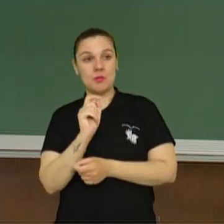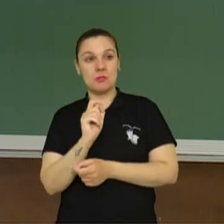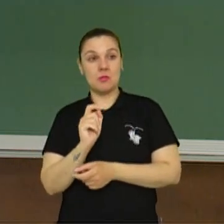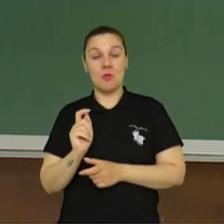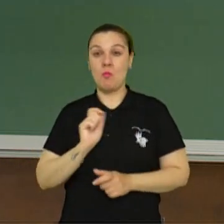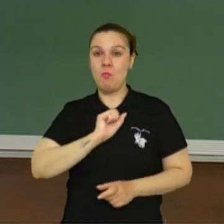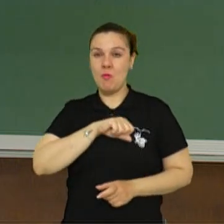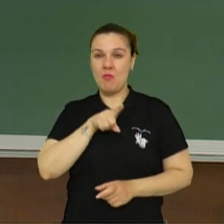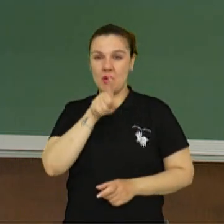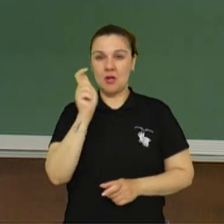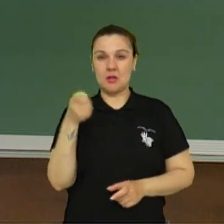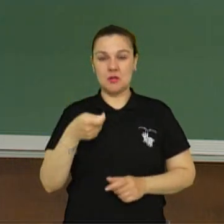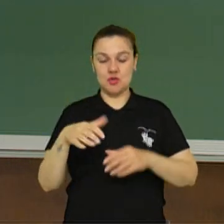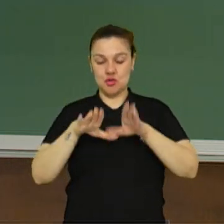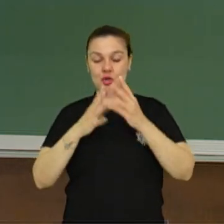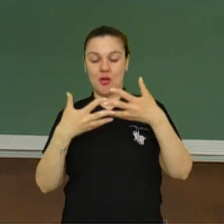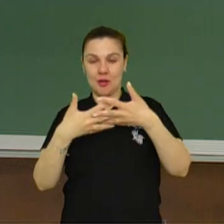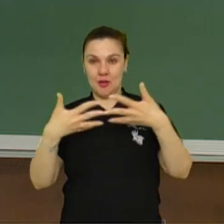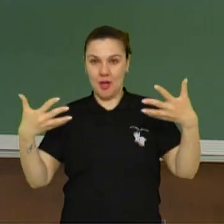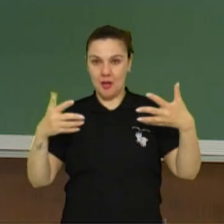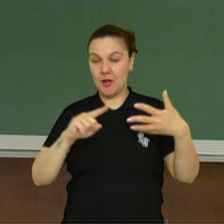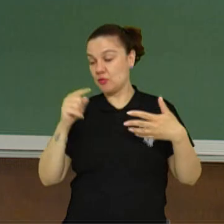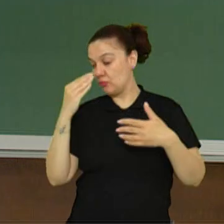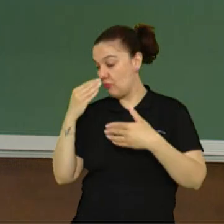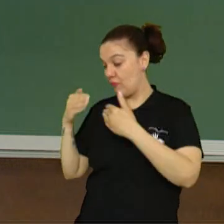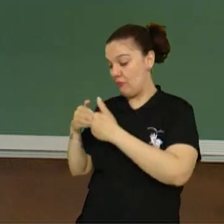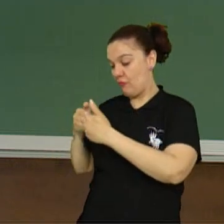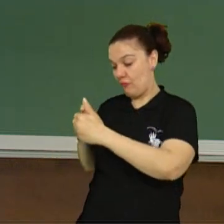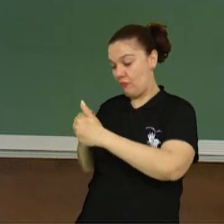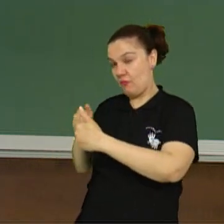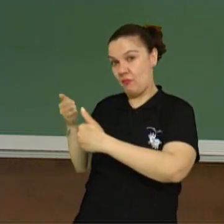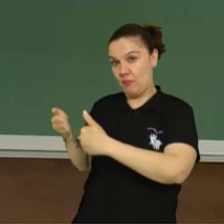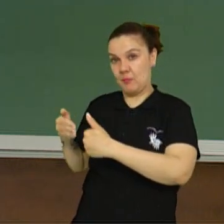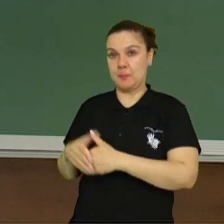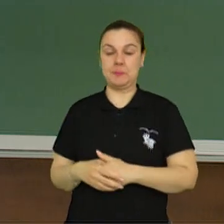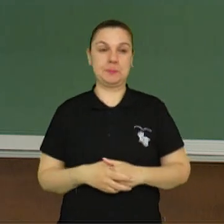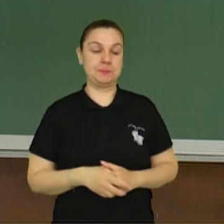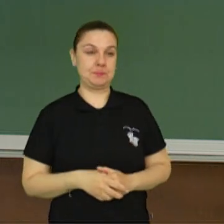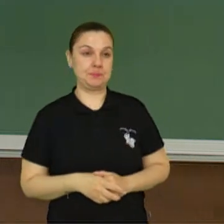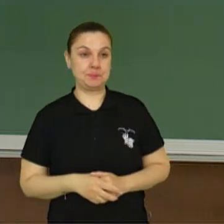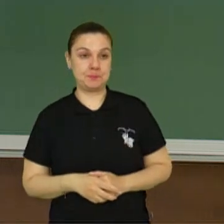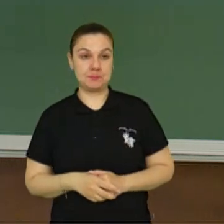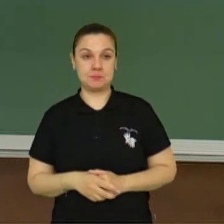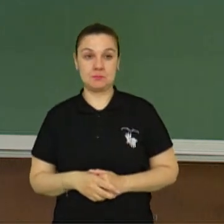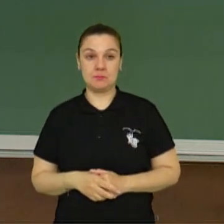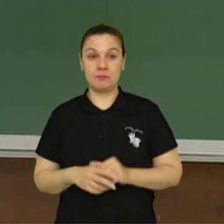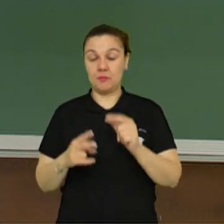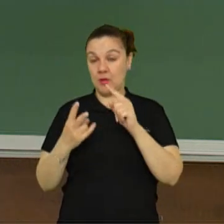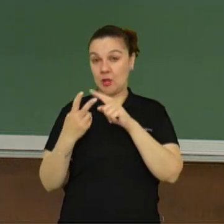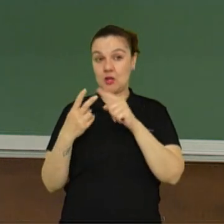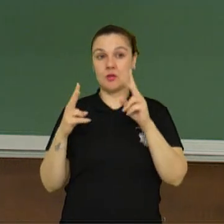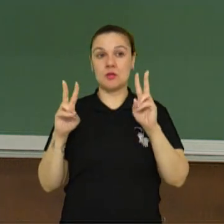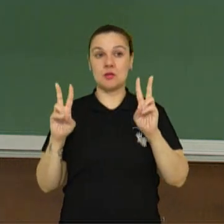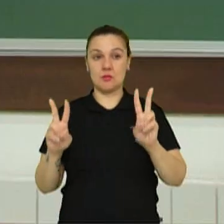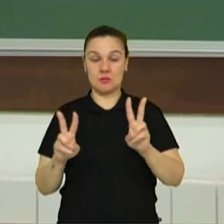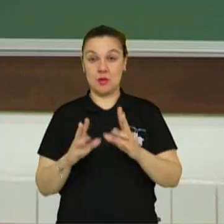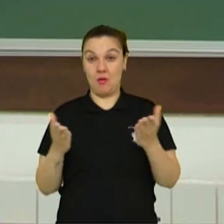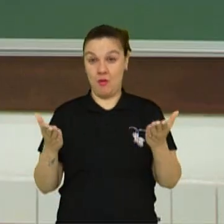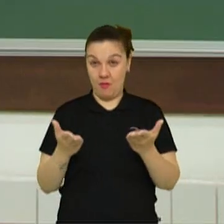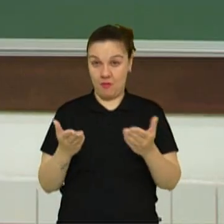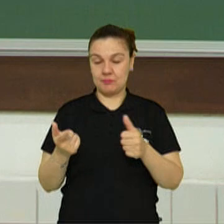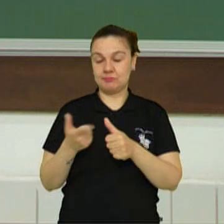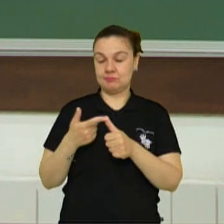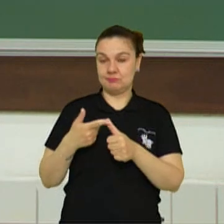para errar, né? Ele joga na rede ou ele joga para fora, tá? E agora a gente vai para o nosso exercício número